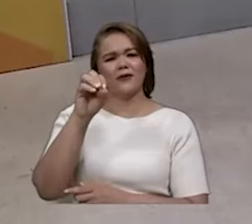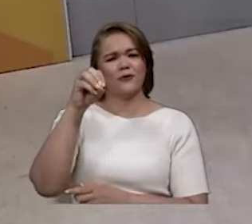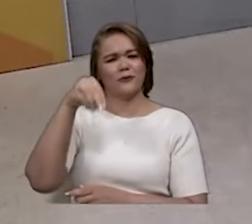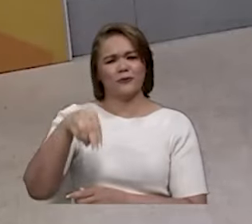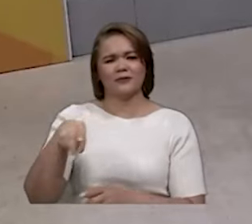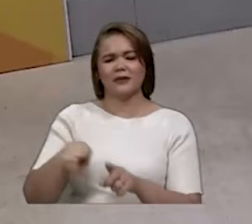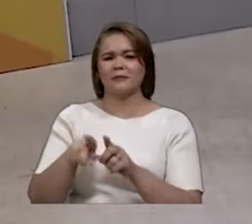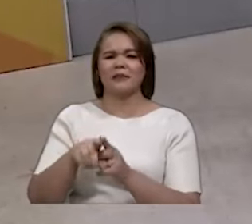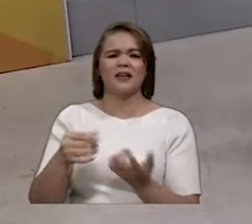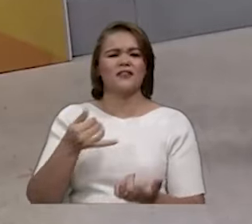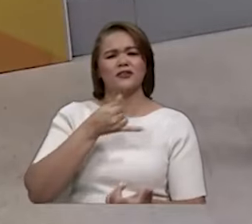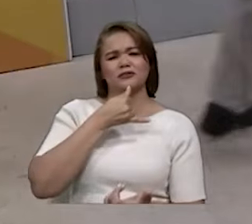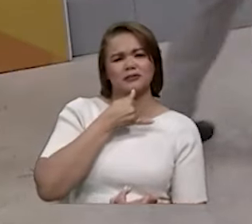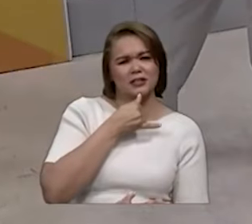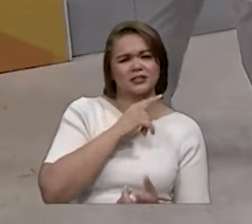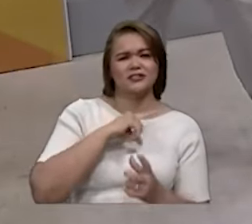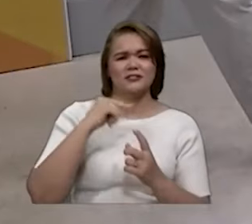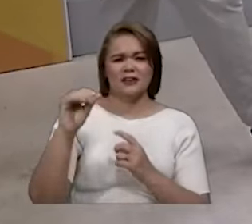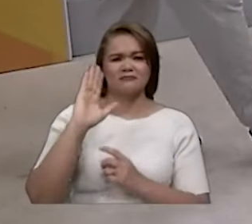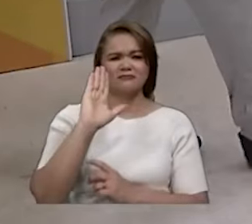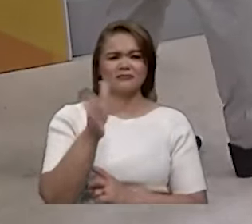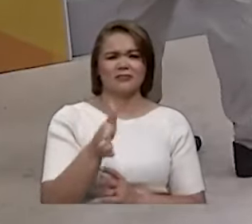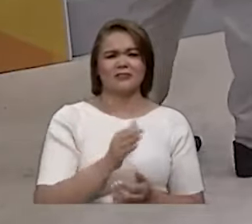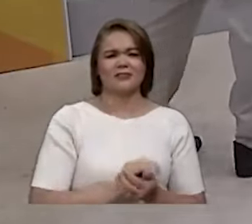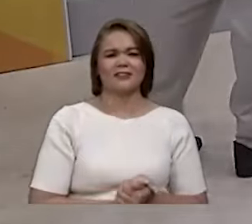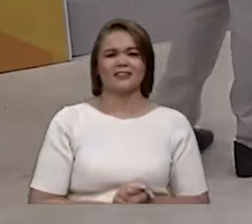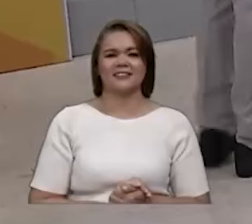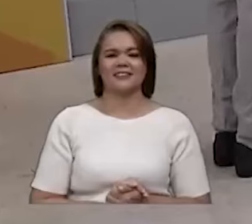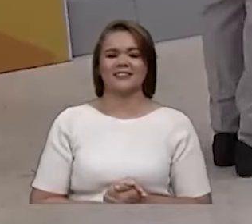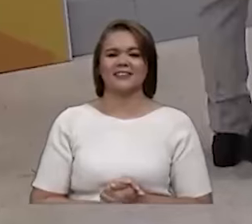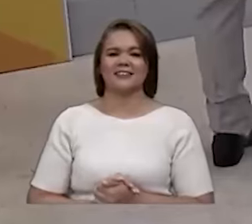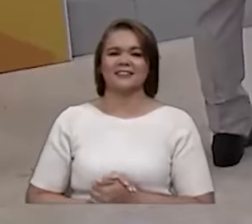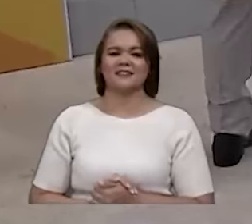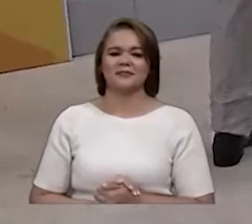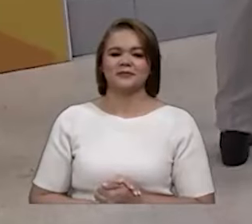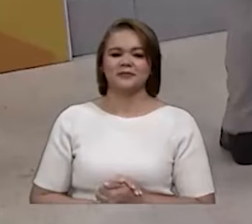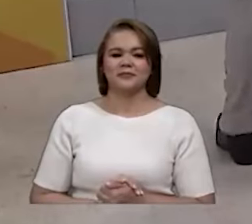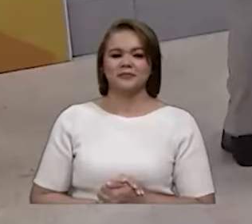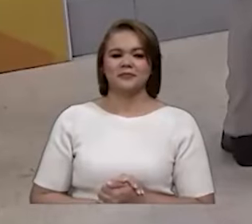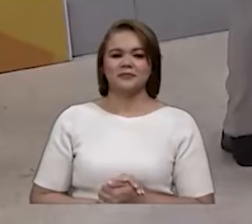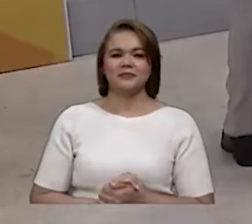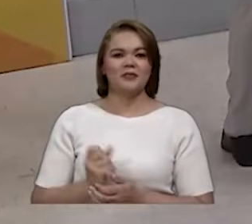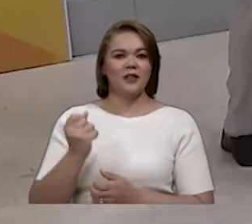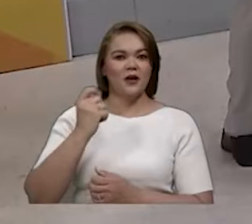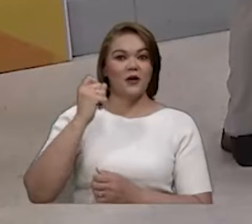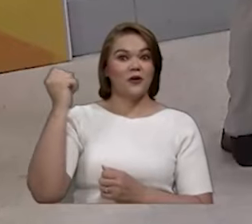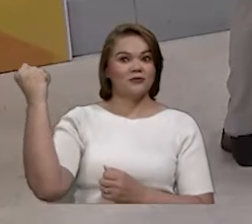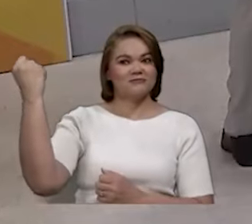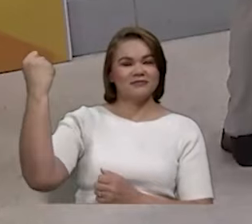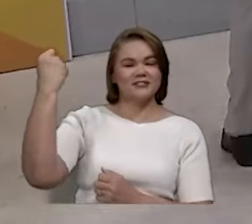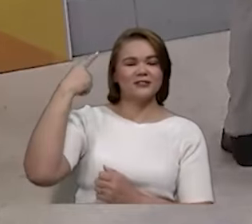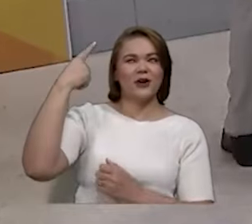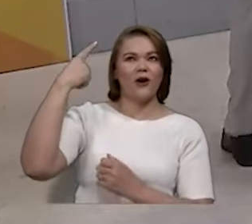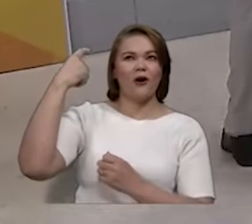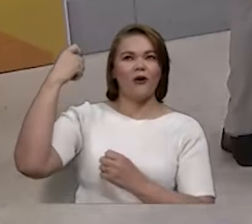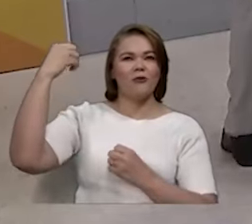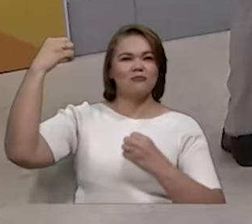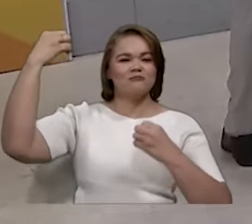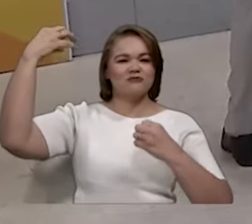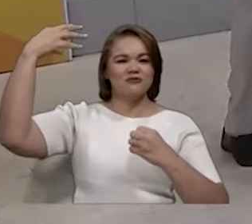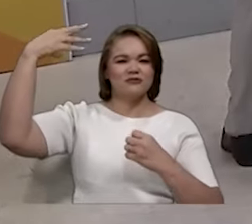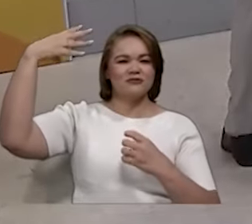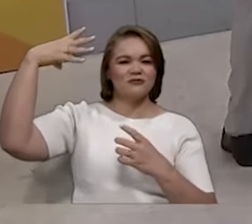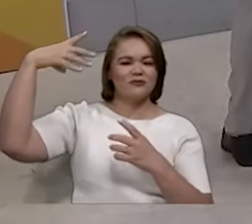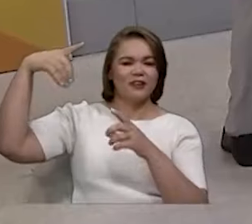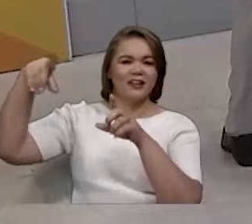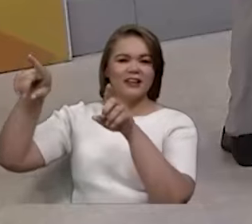para você. Foi, tá chateado. Vamos lá no pátio, então? Aquele Simbora. Bom dia especial. Olha o sol brilhando. Ei. Ele lá já postos.